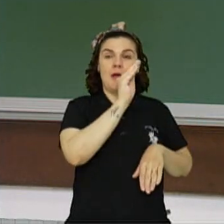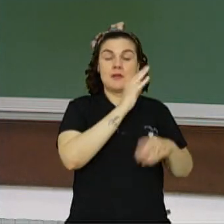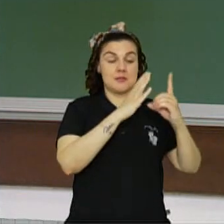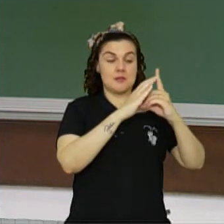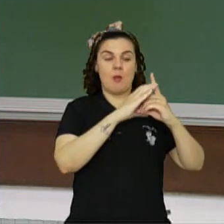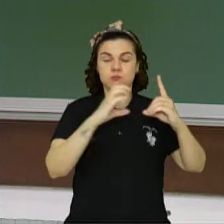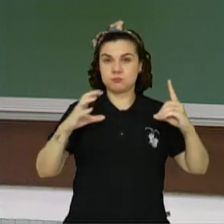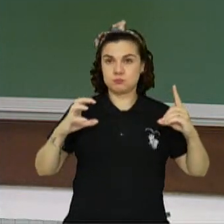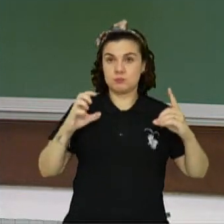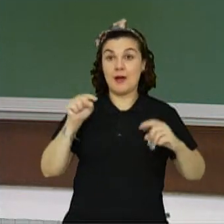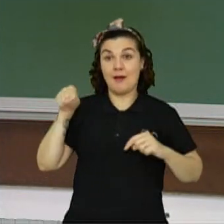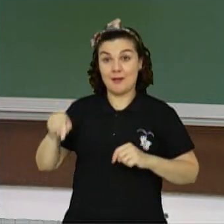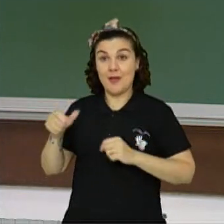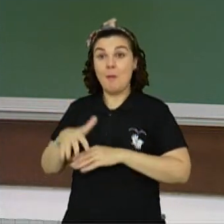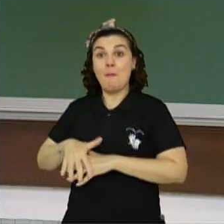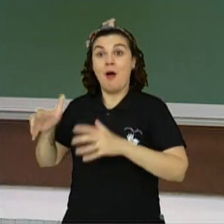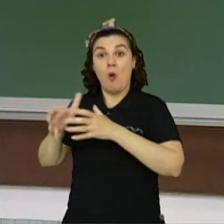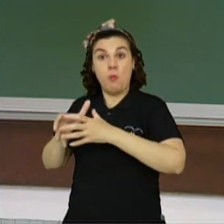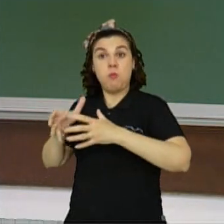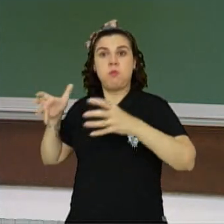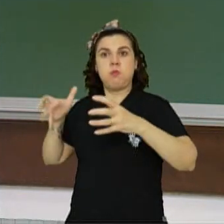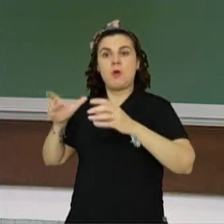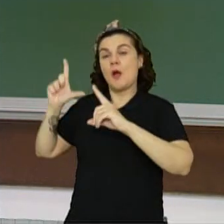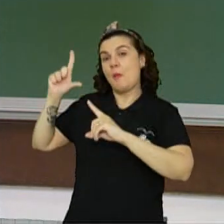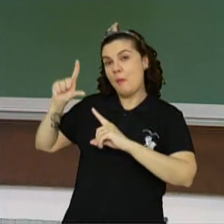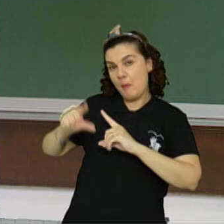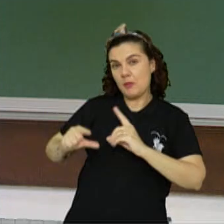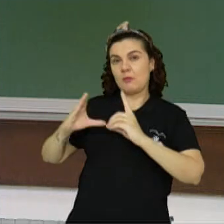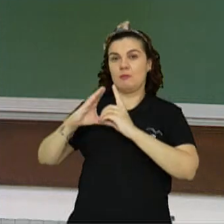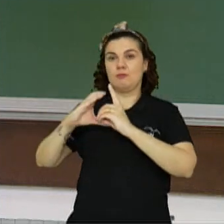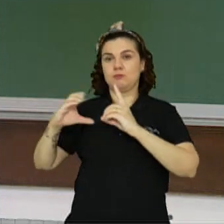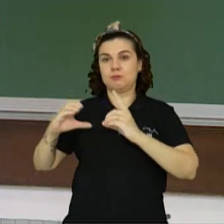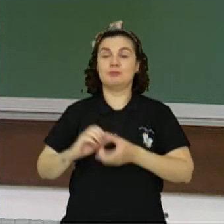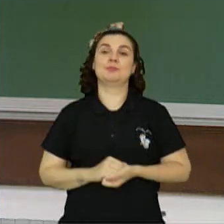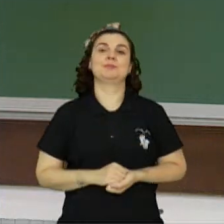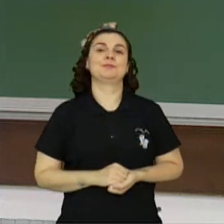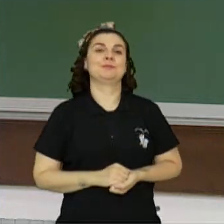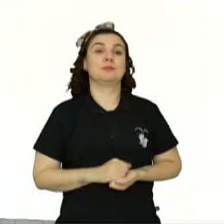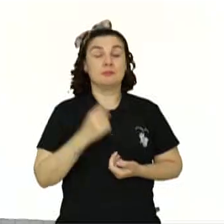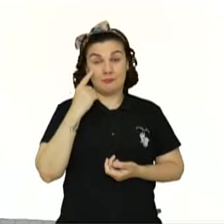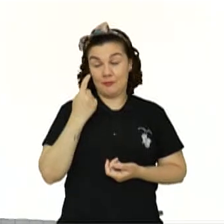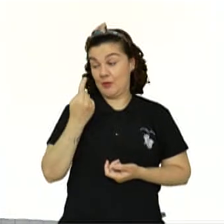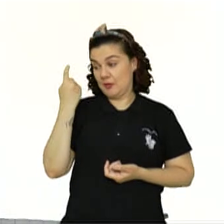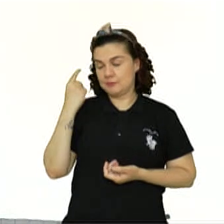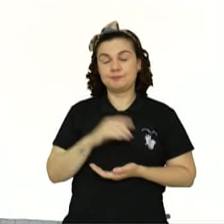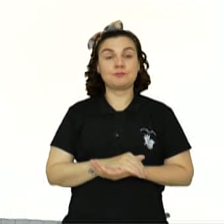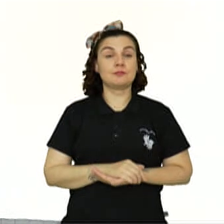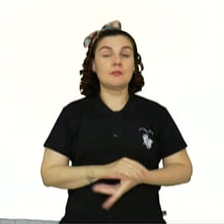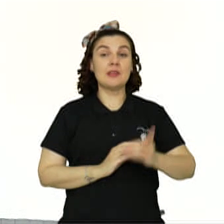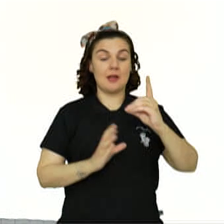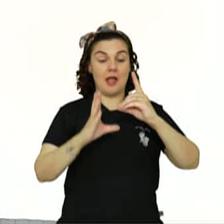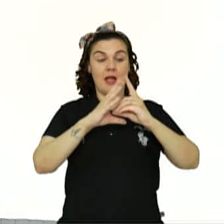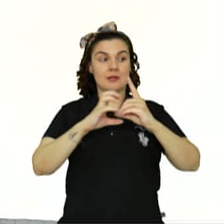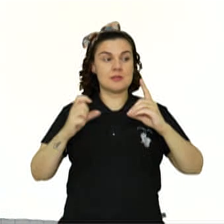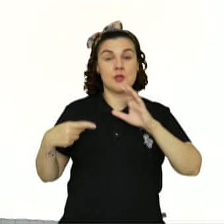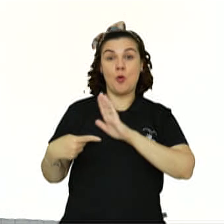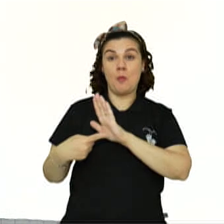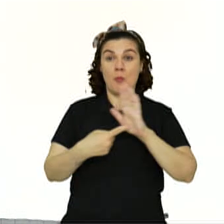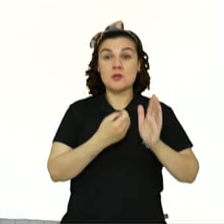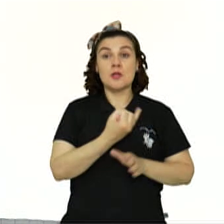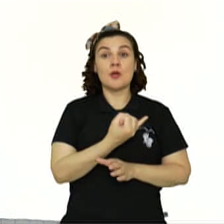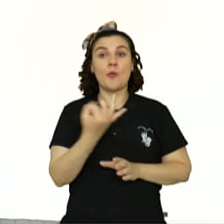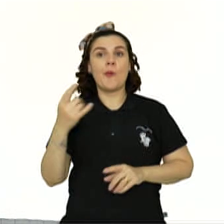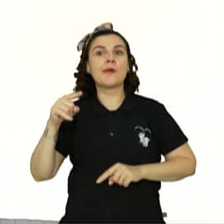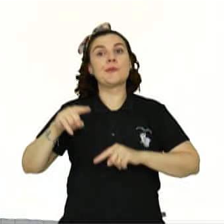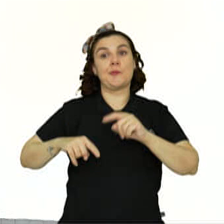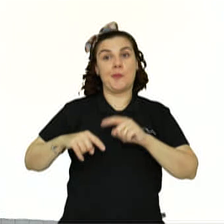Quanto maior o volume, menor é a densidade. Então, olha lá, ó. A densidade determina a quantidade de